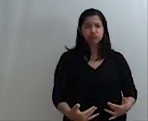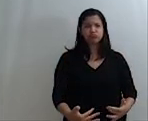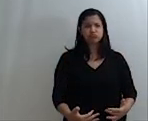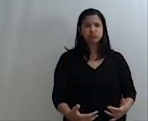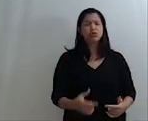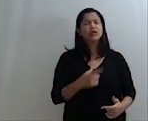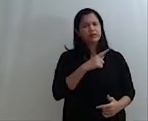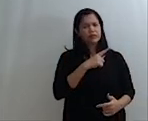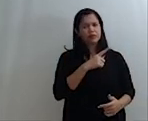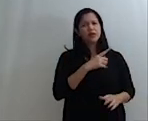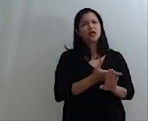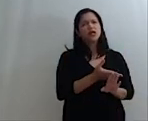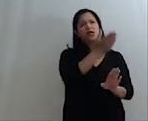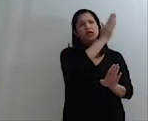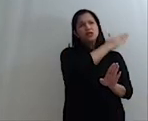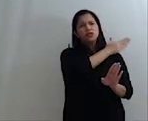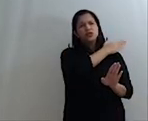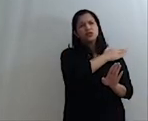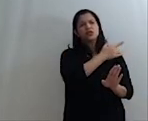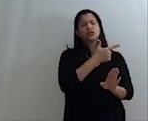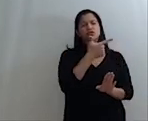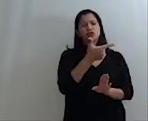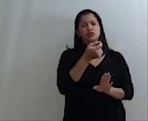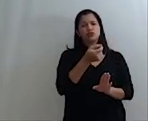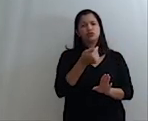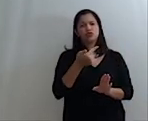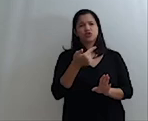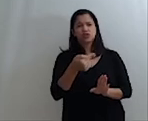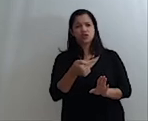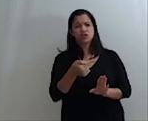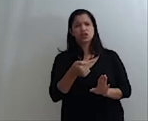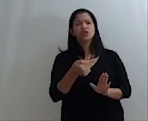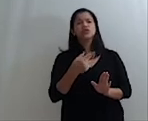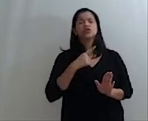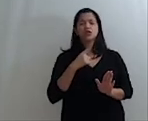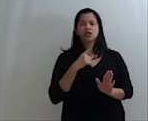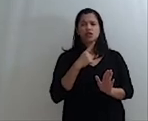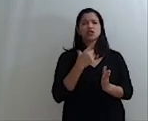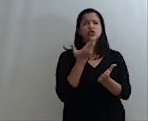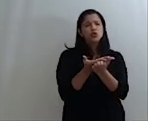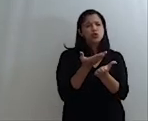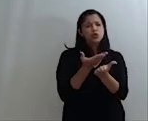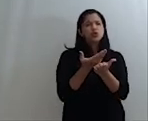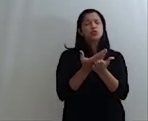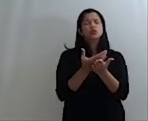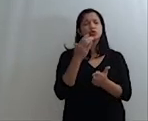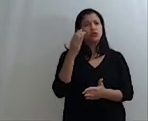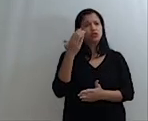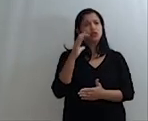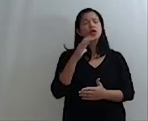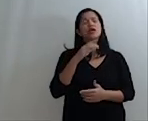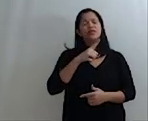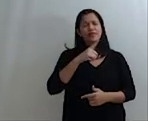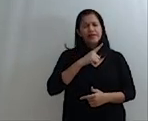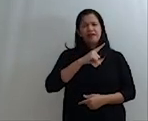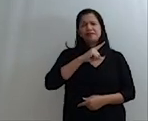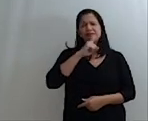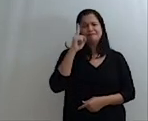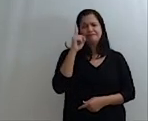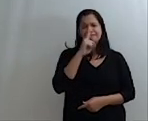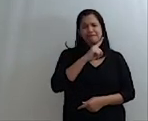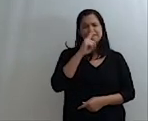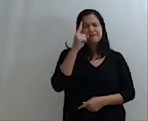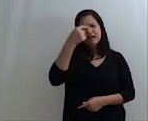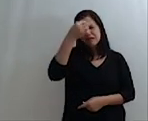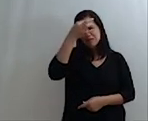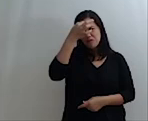proferi em 2017 indicando com estudos científicos a falibilidade da memória humana como ela pode ser influenciada como